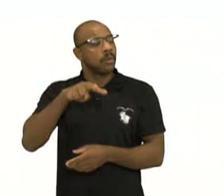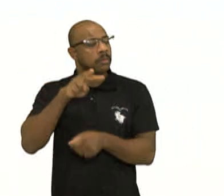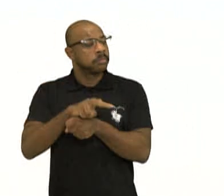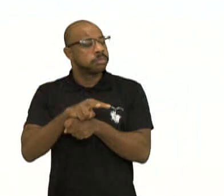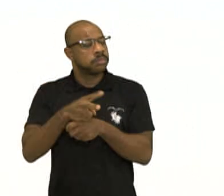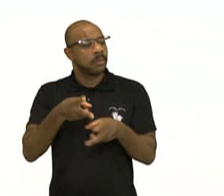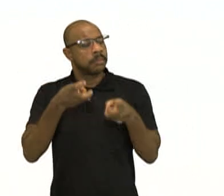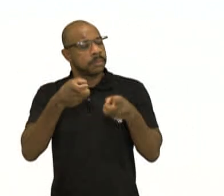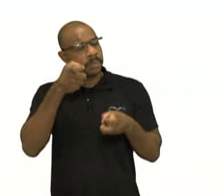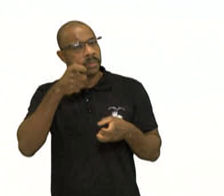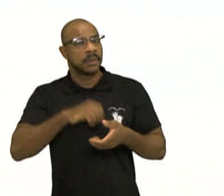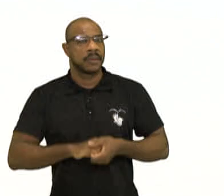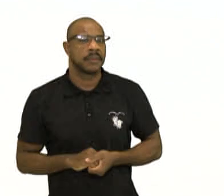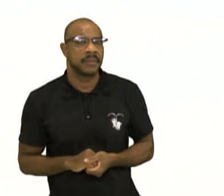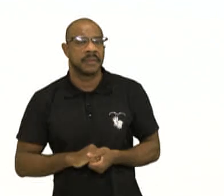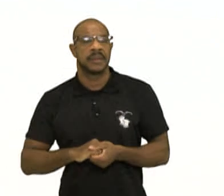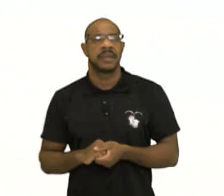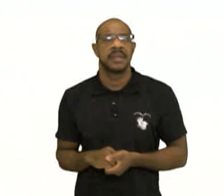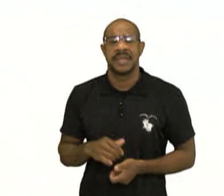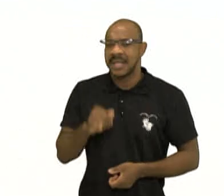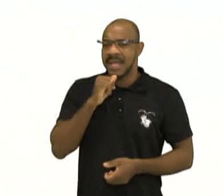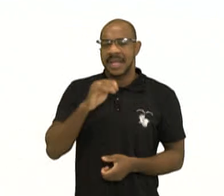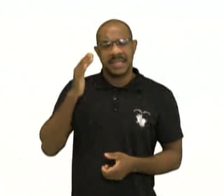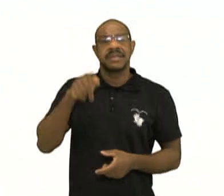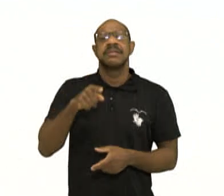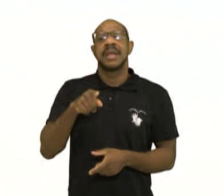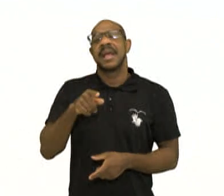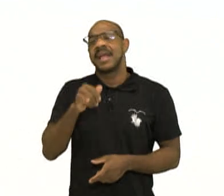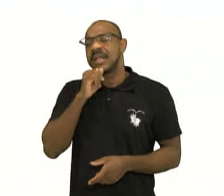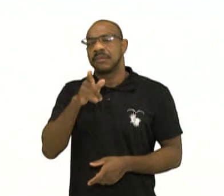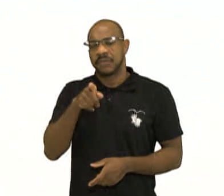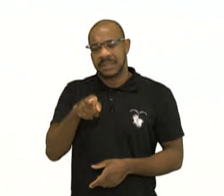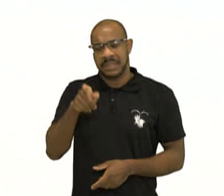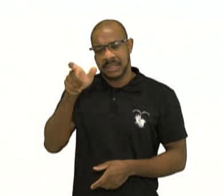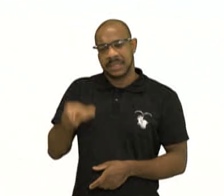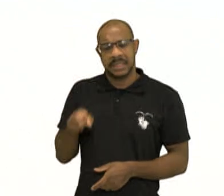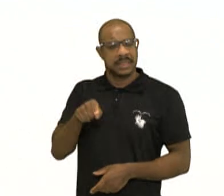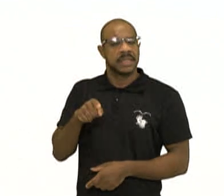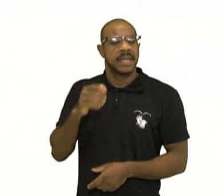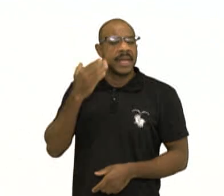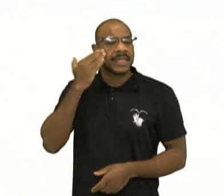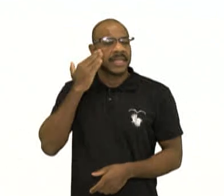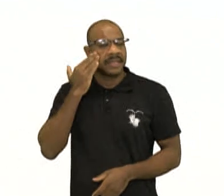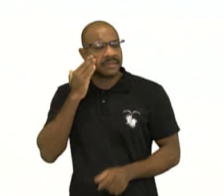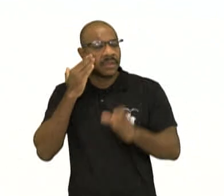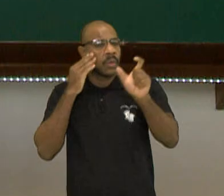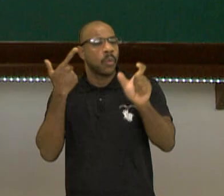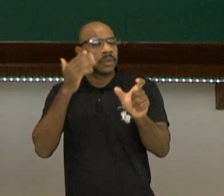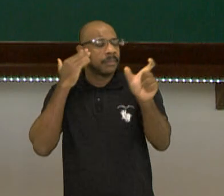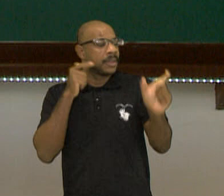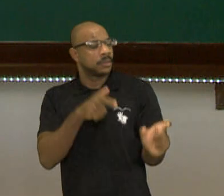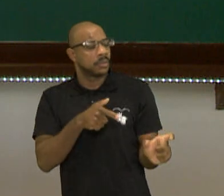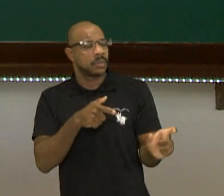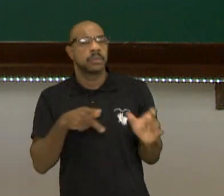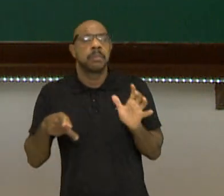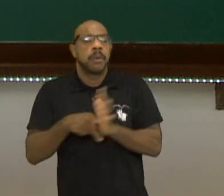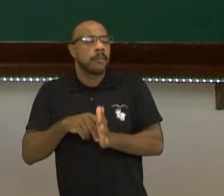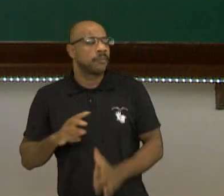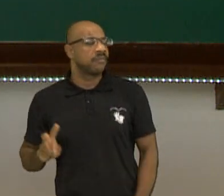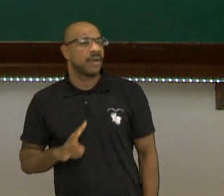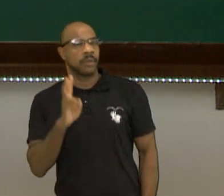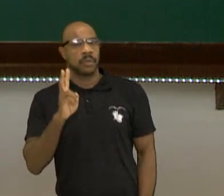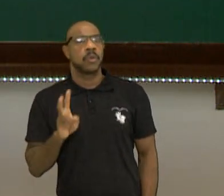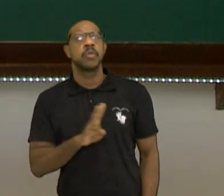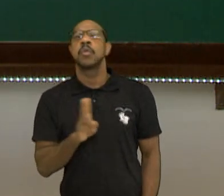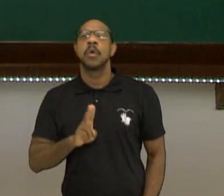Essa postura aqui, de você compreender o outro a partir de seus próprios valores, é o que chamamos